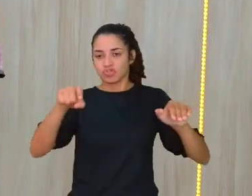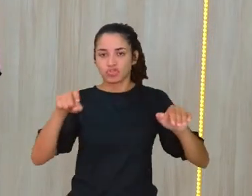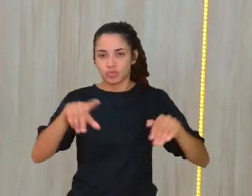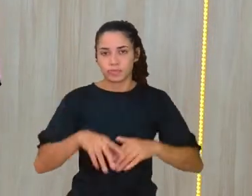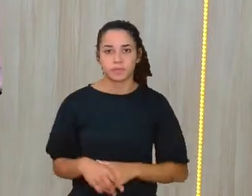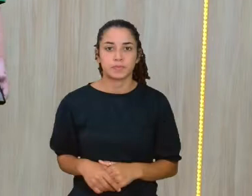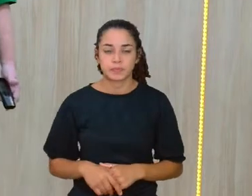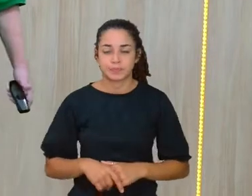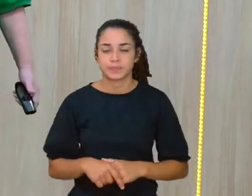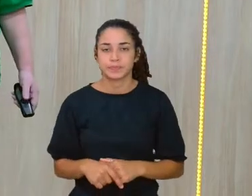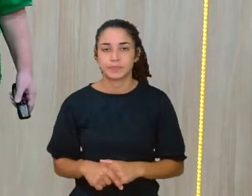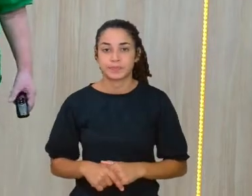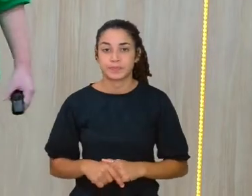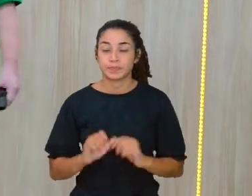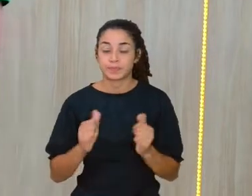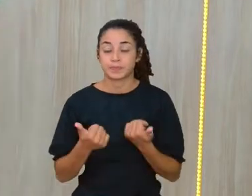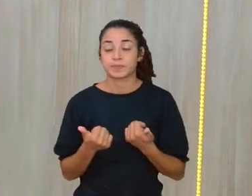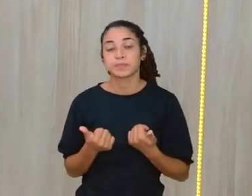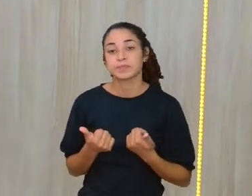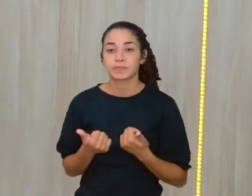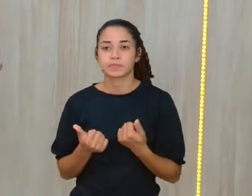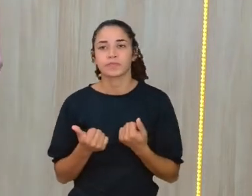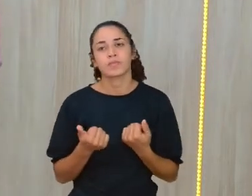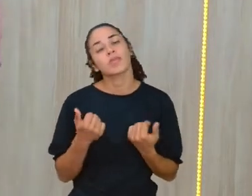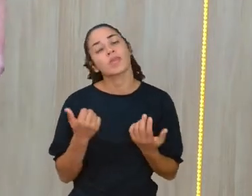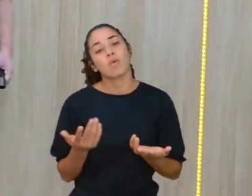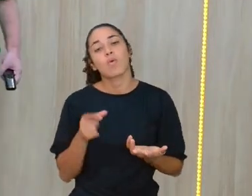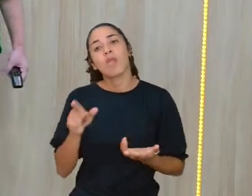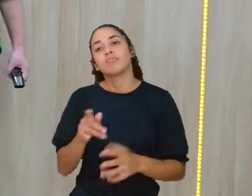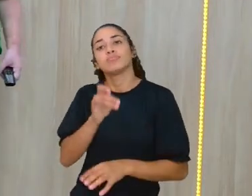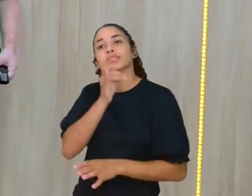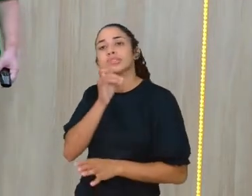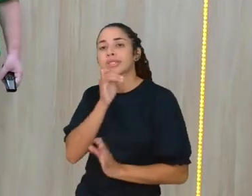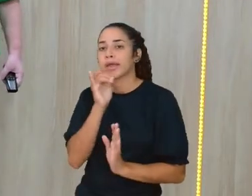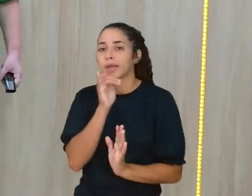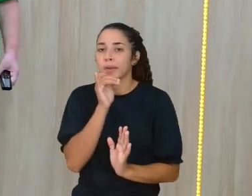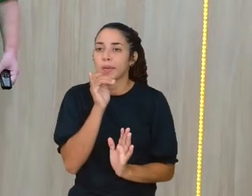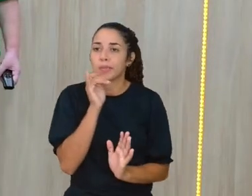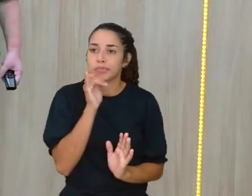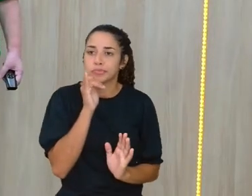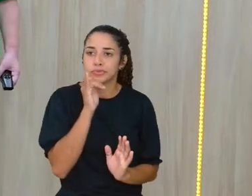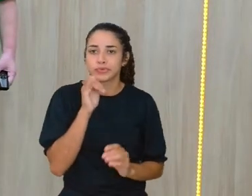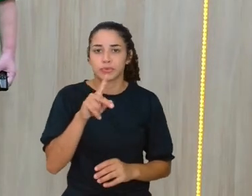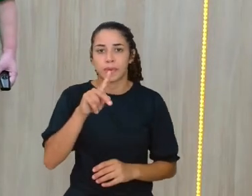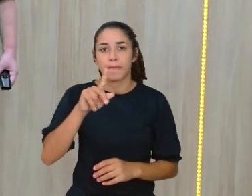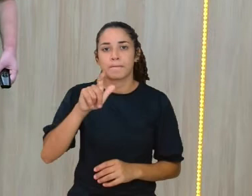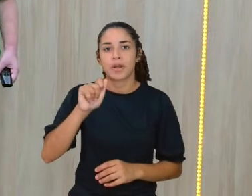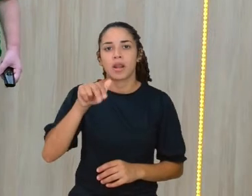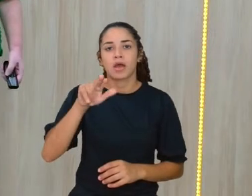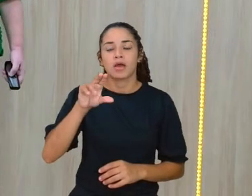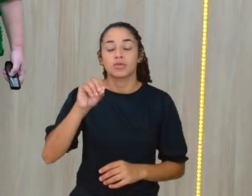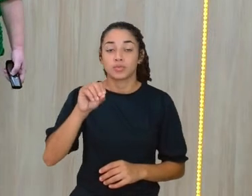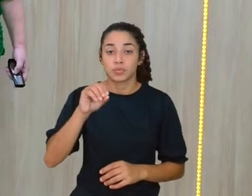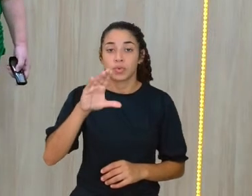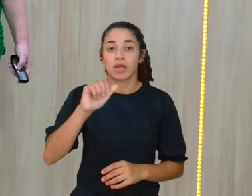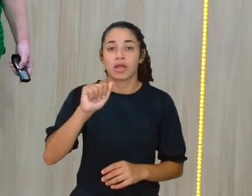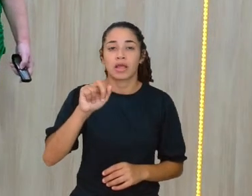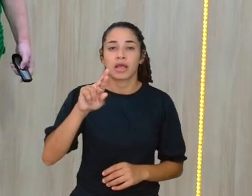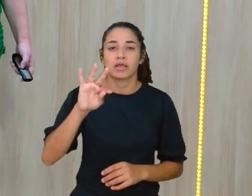horizontal. Bom, aqui está um exemplo, né, do plano cartesiano, os eixos de